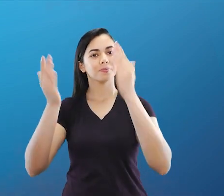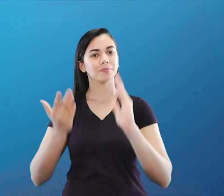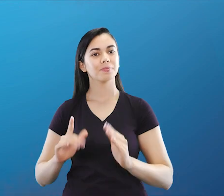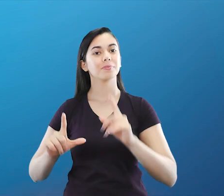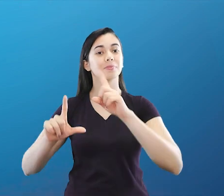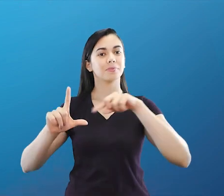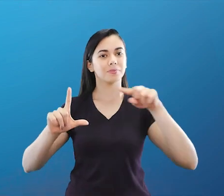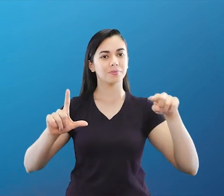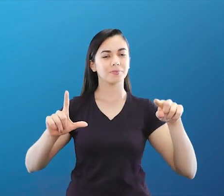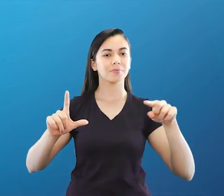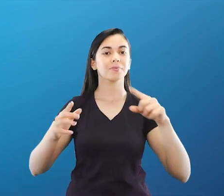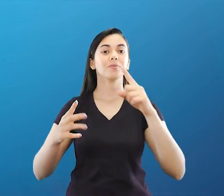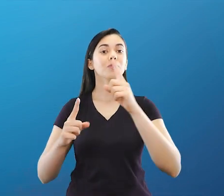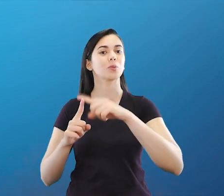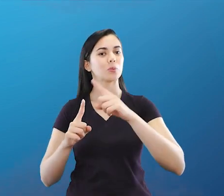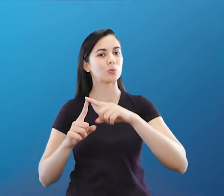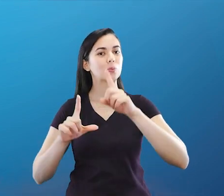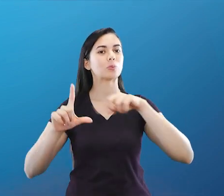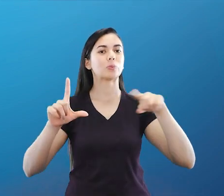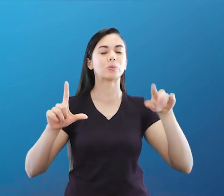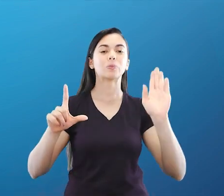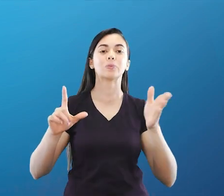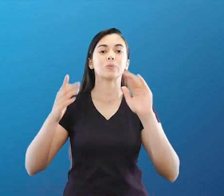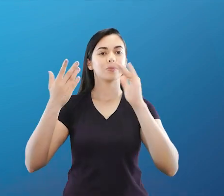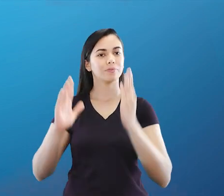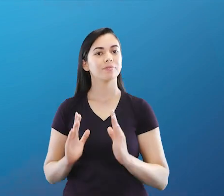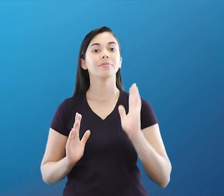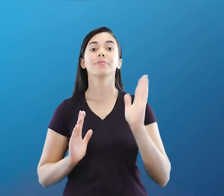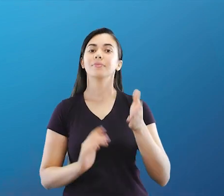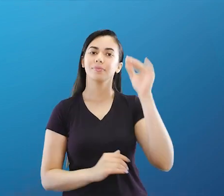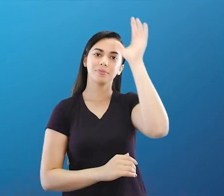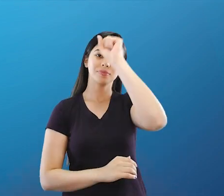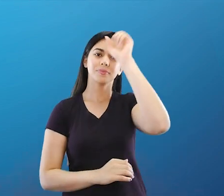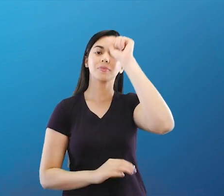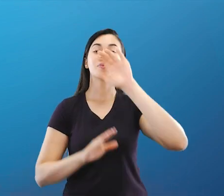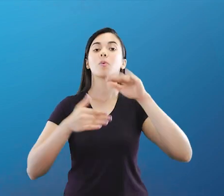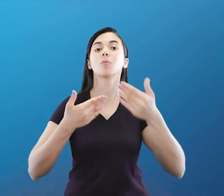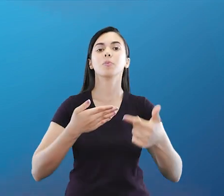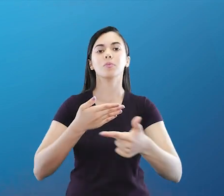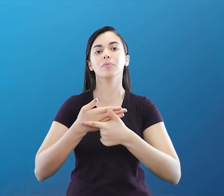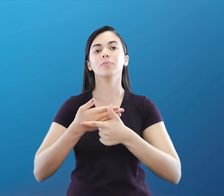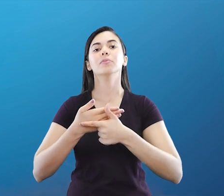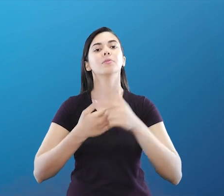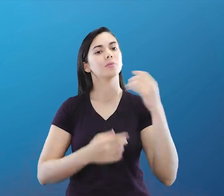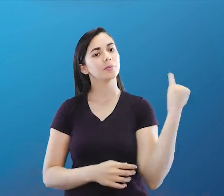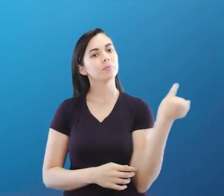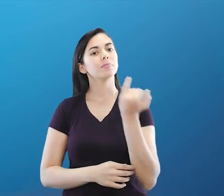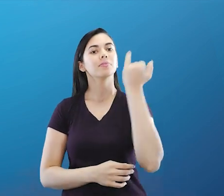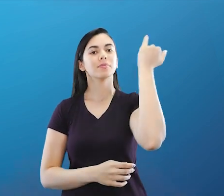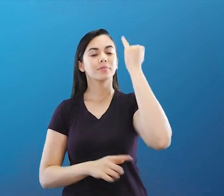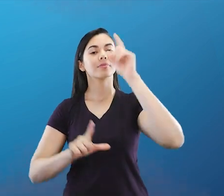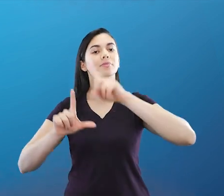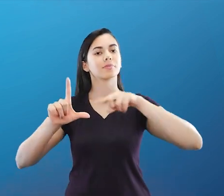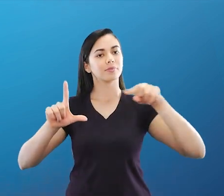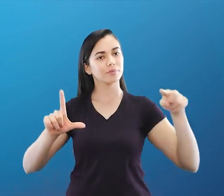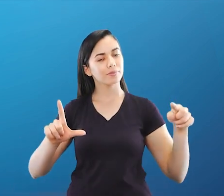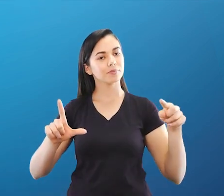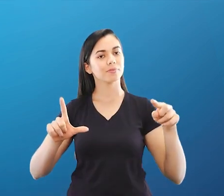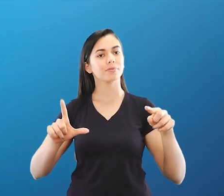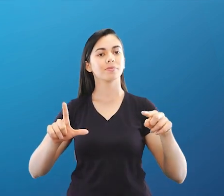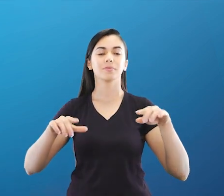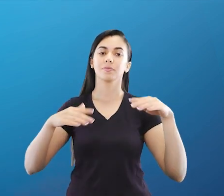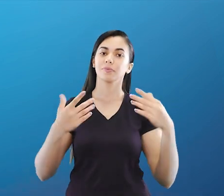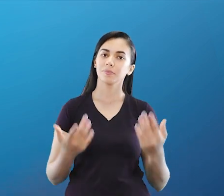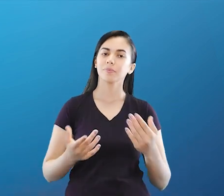analisamos um pouquinho cada tipo de gráfico e entendemos para que eles servem, a importância dos gráficos, que